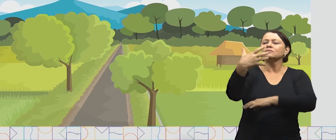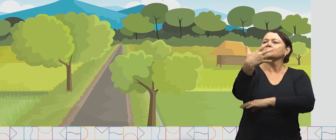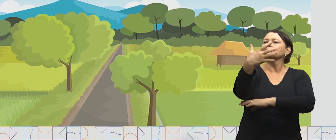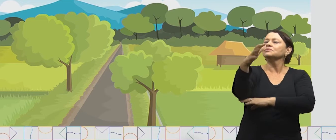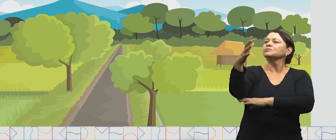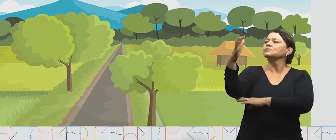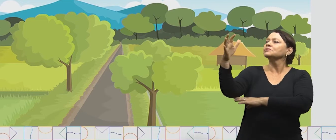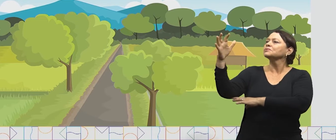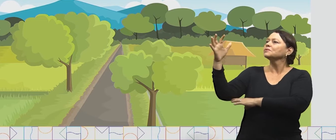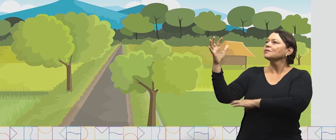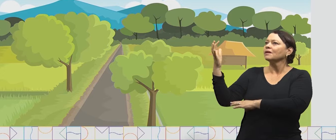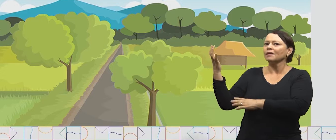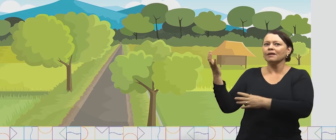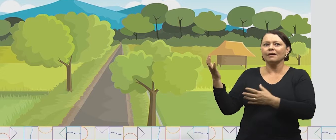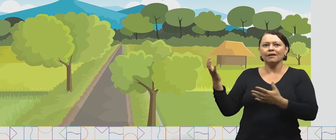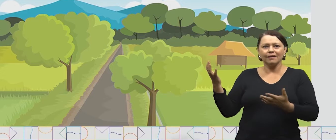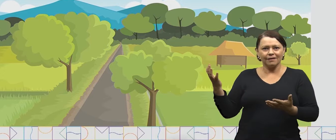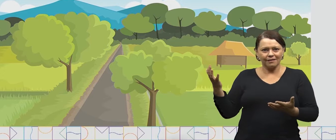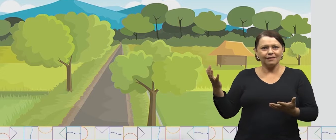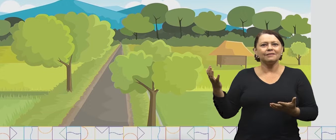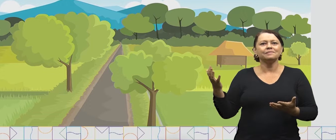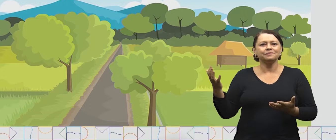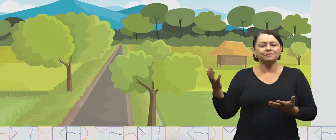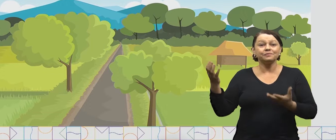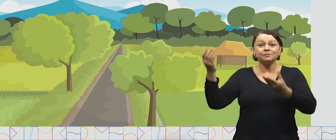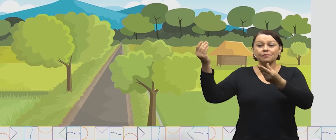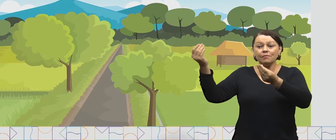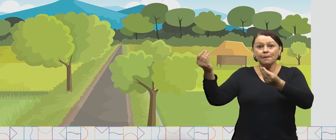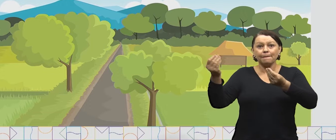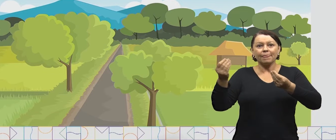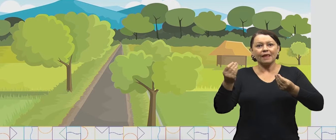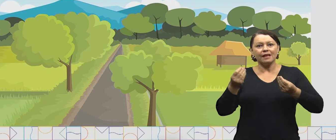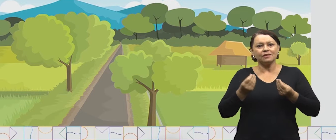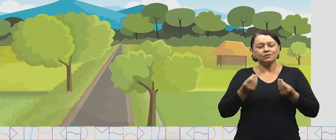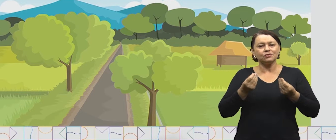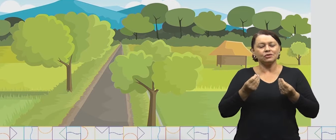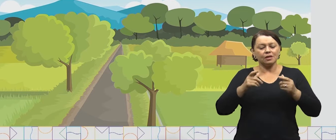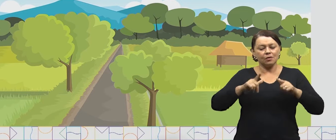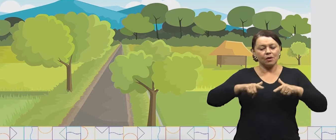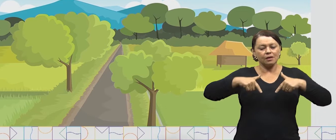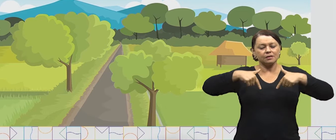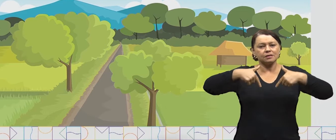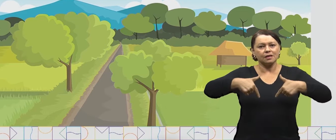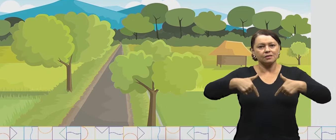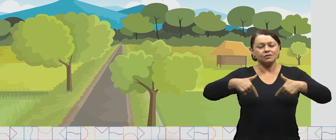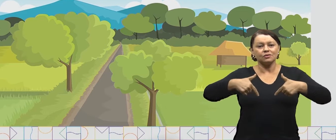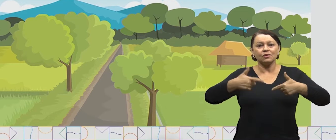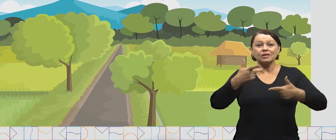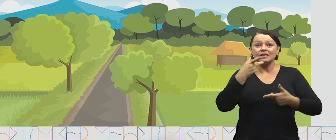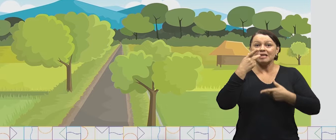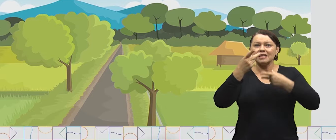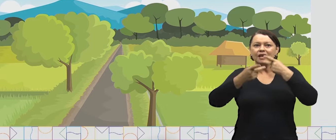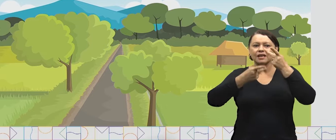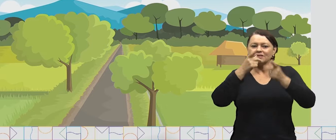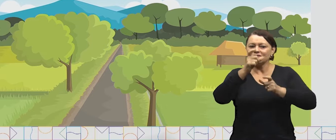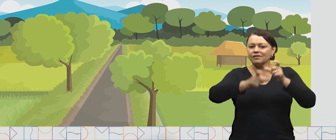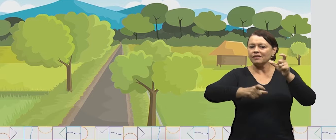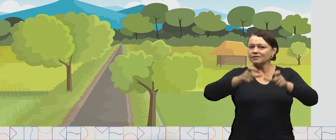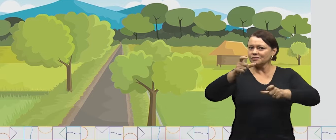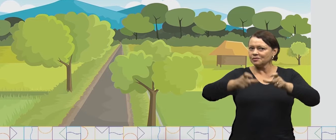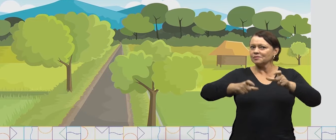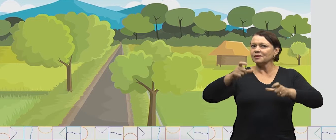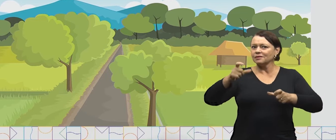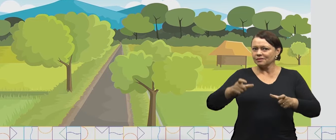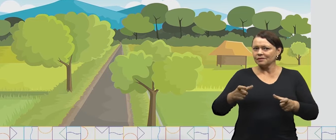e olha só! Ela acabou de nos entregar as ações e as falas dos personagens. Eu aposto que